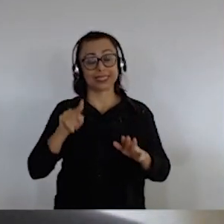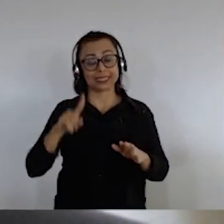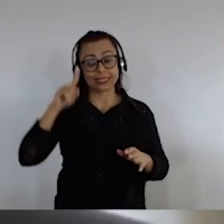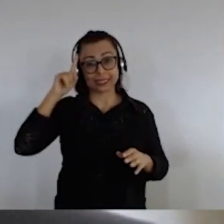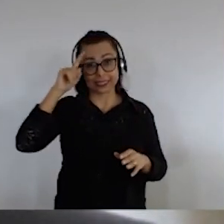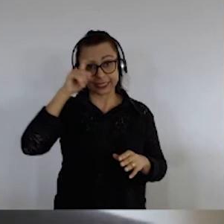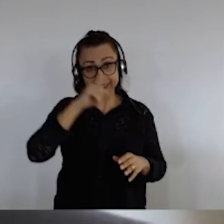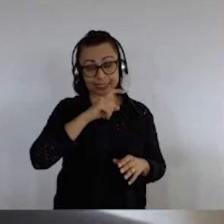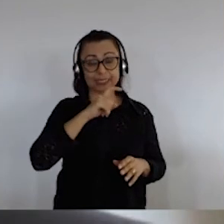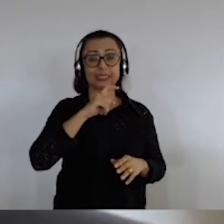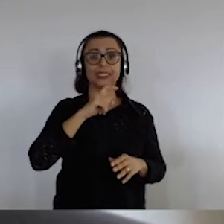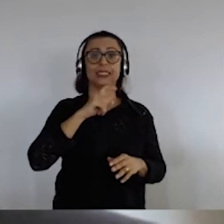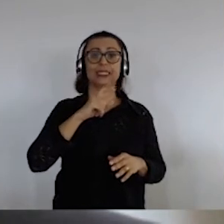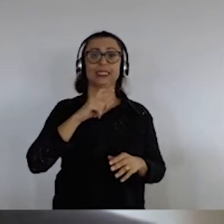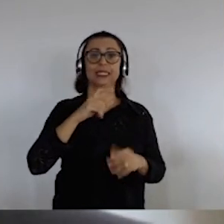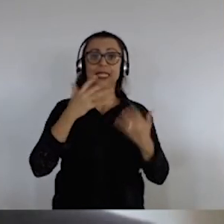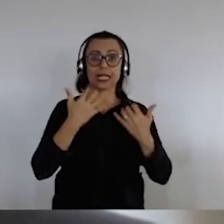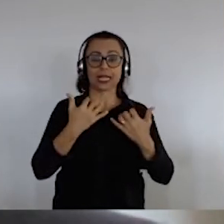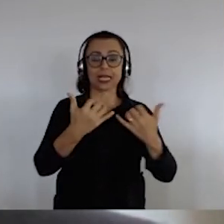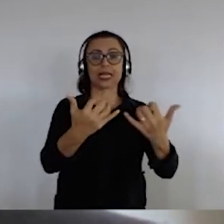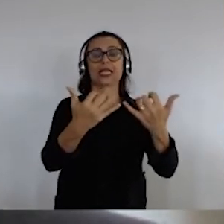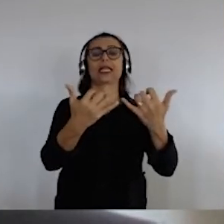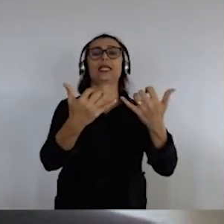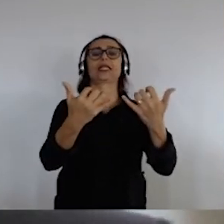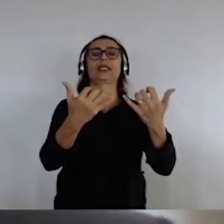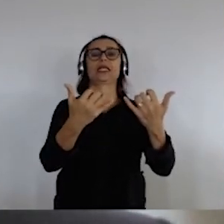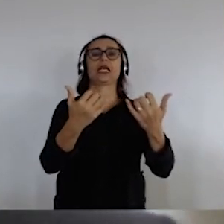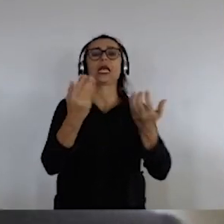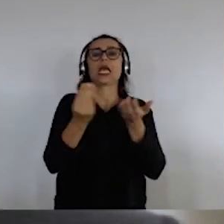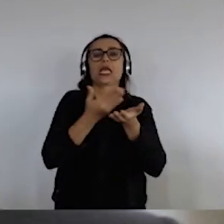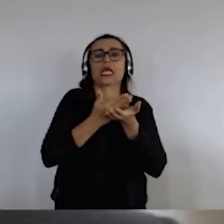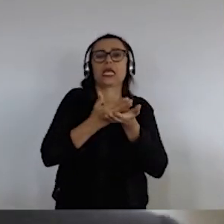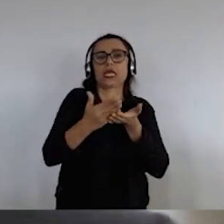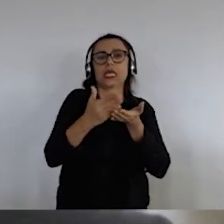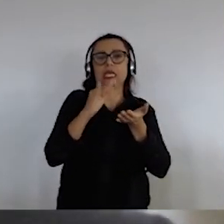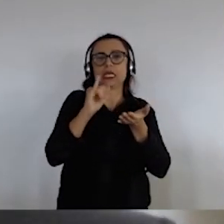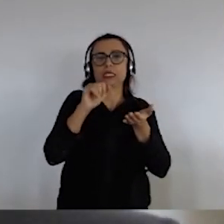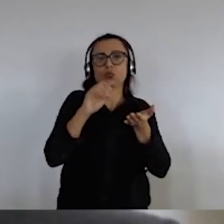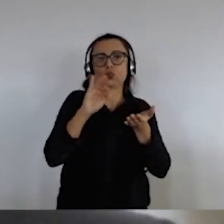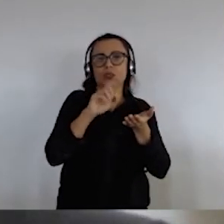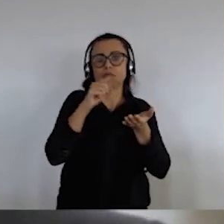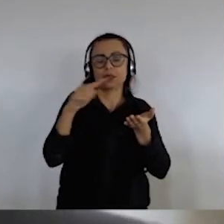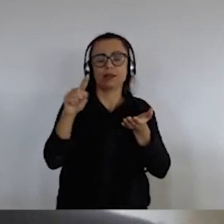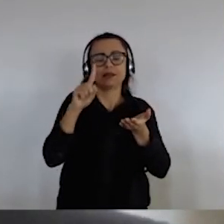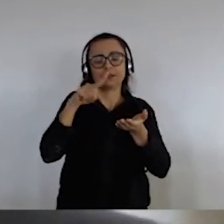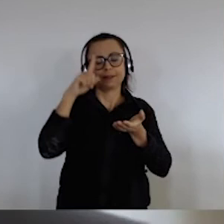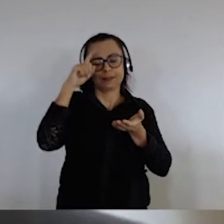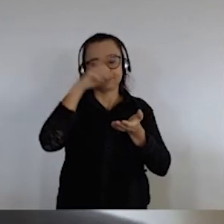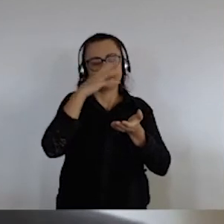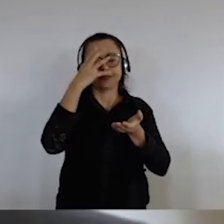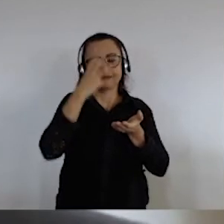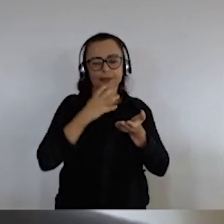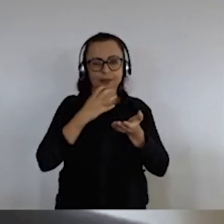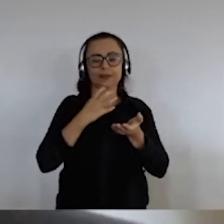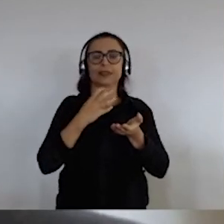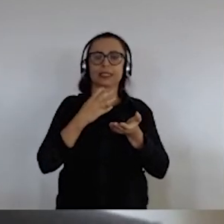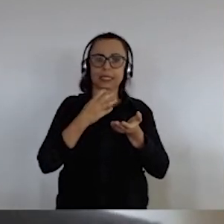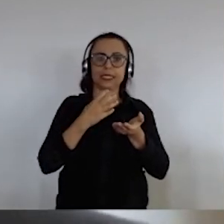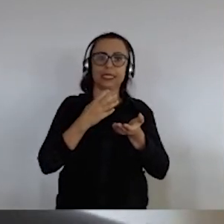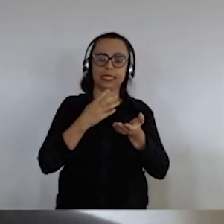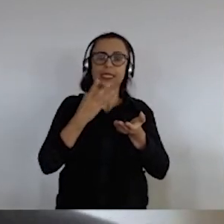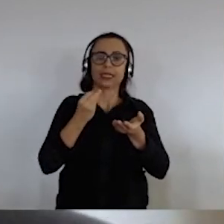as audiências de instrução, ela é muito séria, muito difícil e está